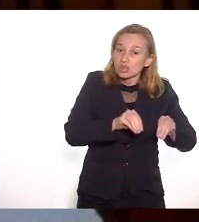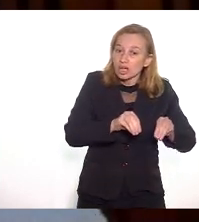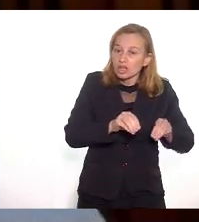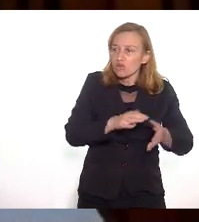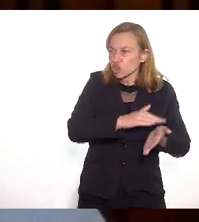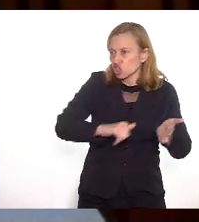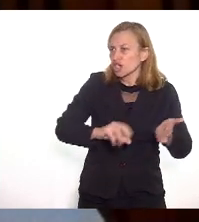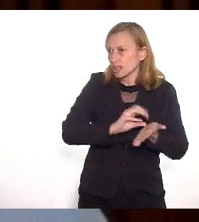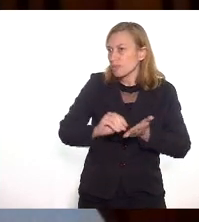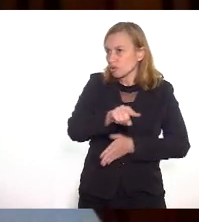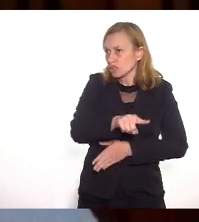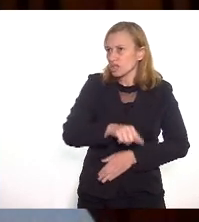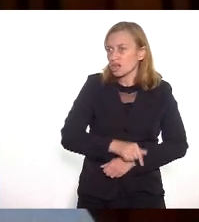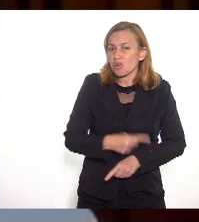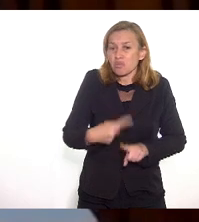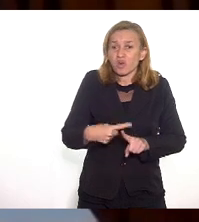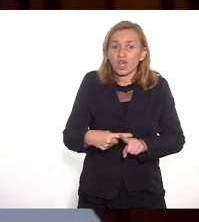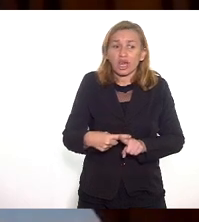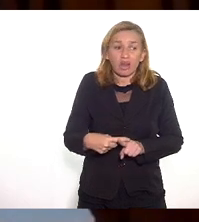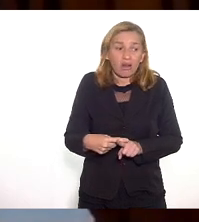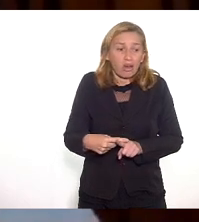retirar de pauta esse aqui, porque eu